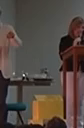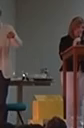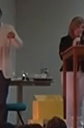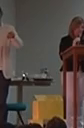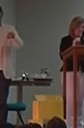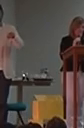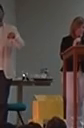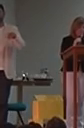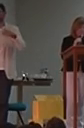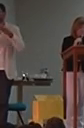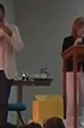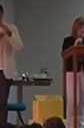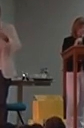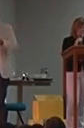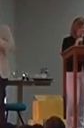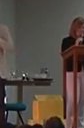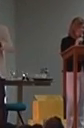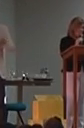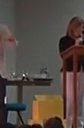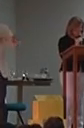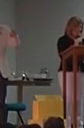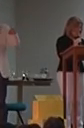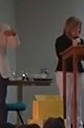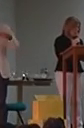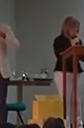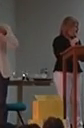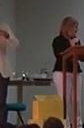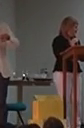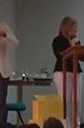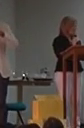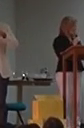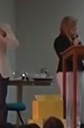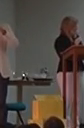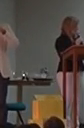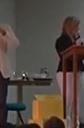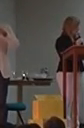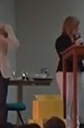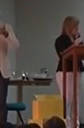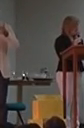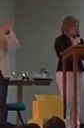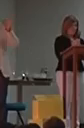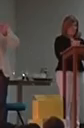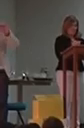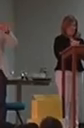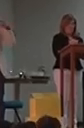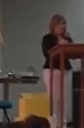O que será feito para proporcionar a produção dentro dos campi agrícolas?